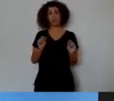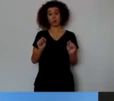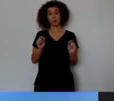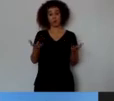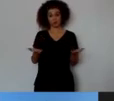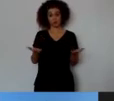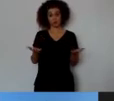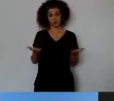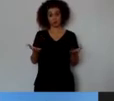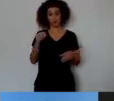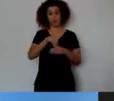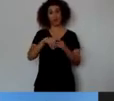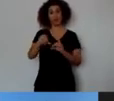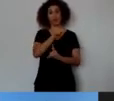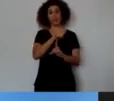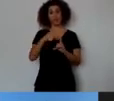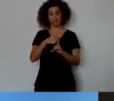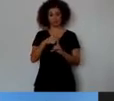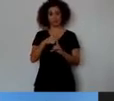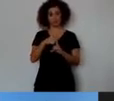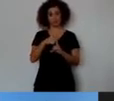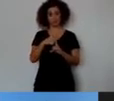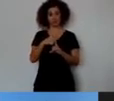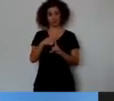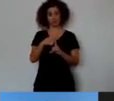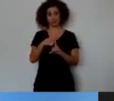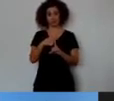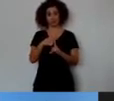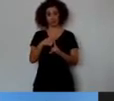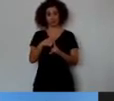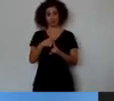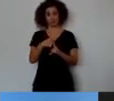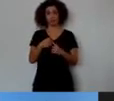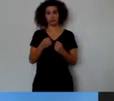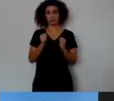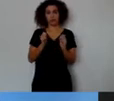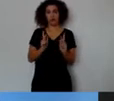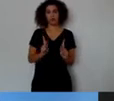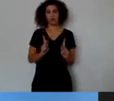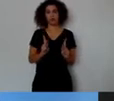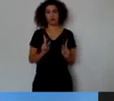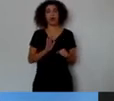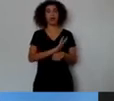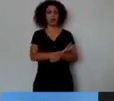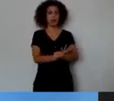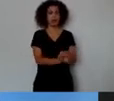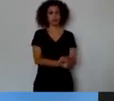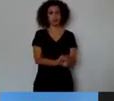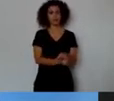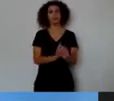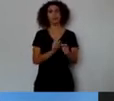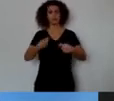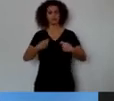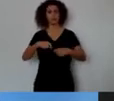nossa sociedade, né? E sobre, às vezes, essa colocação, né, de que o racismo é um problema nosso, o racismo é uma coisa nossa para poder resolver e